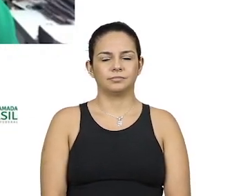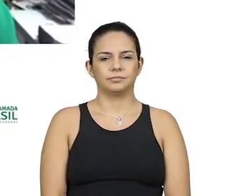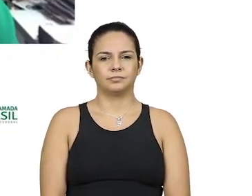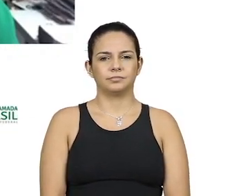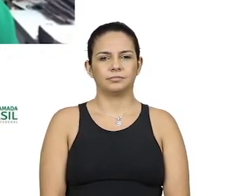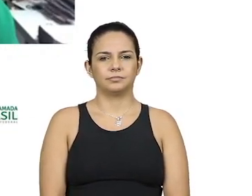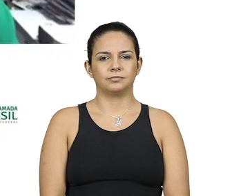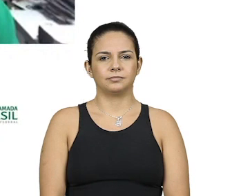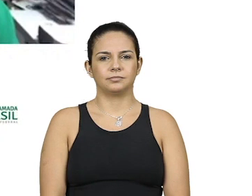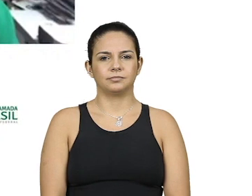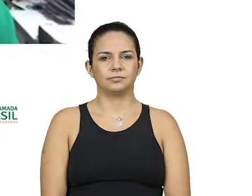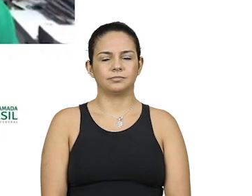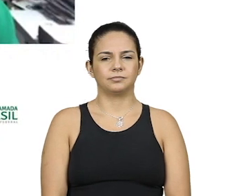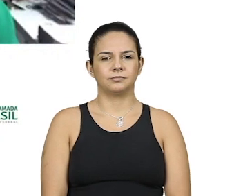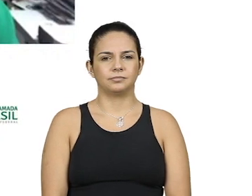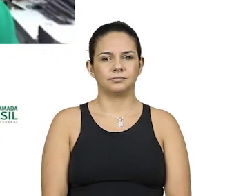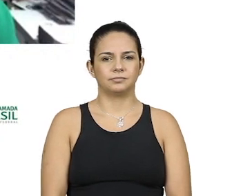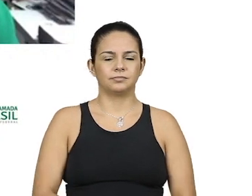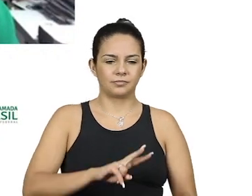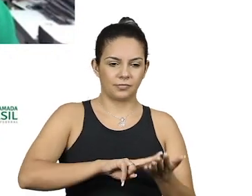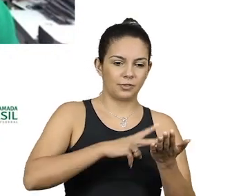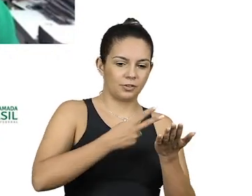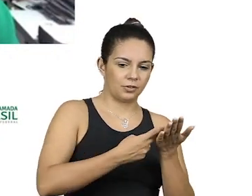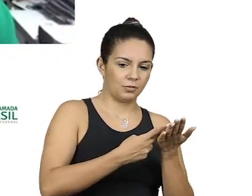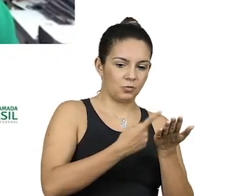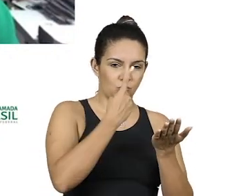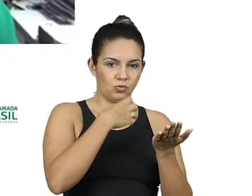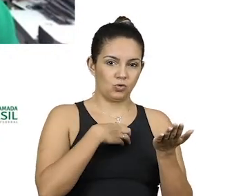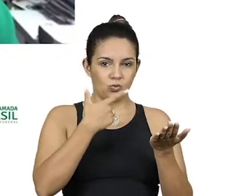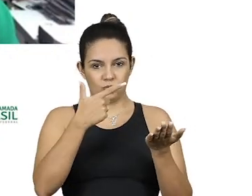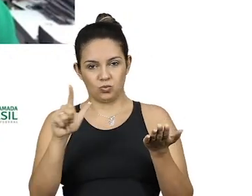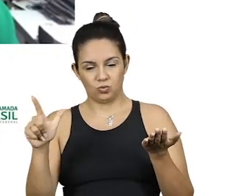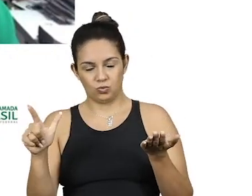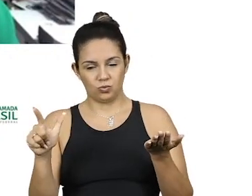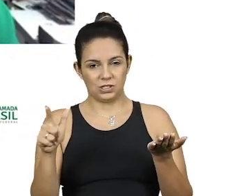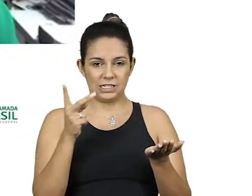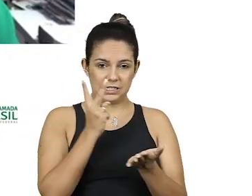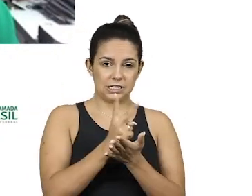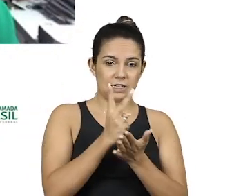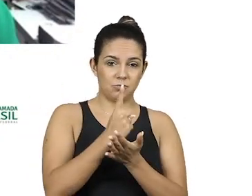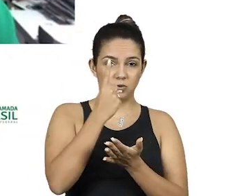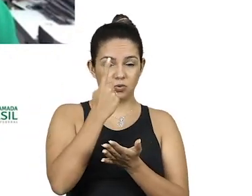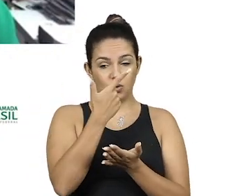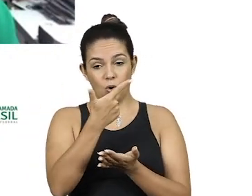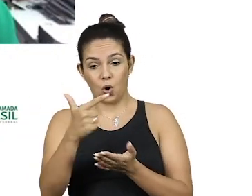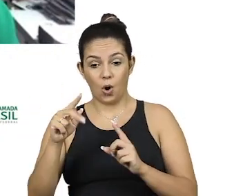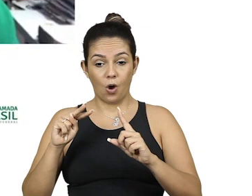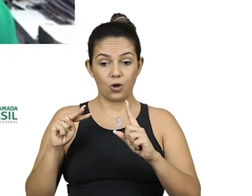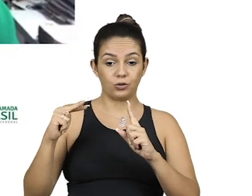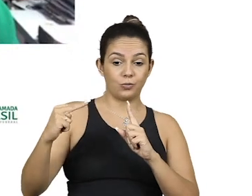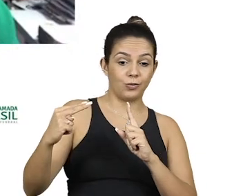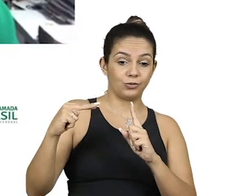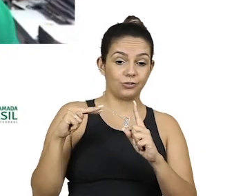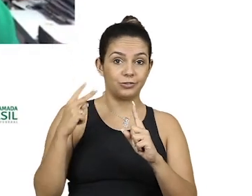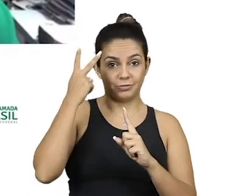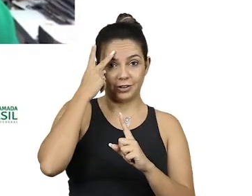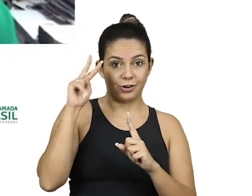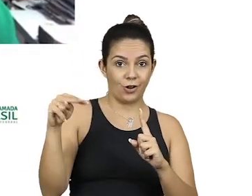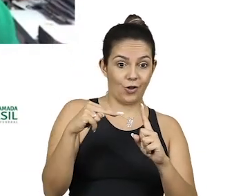Ser interpretado de um jeito ou de outro, que há sempre um outro ponto de vista para olhar as